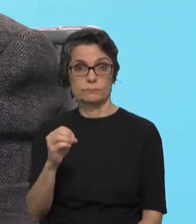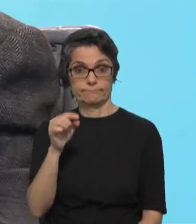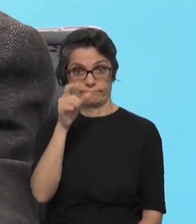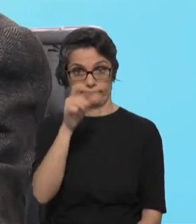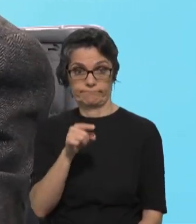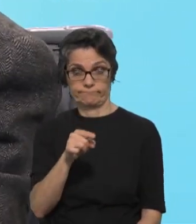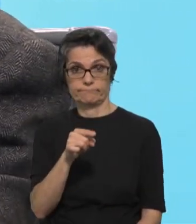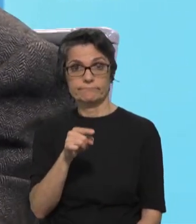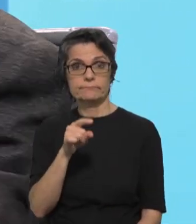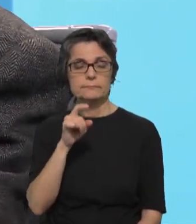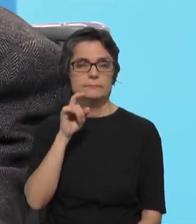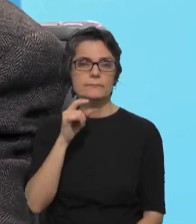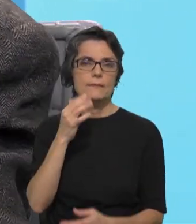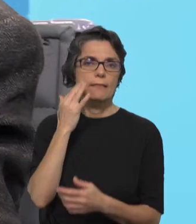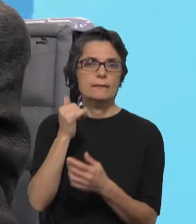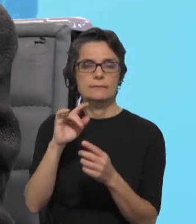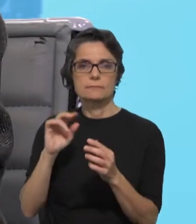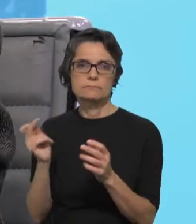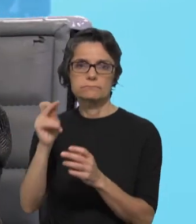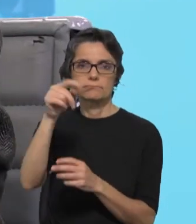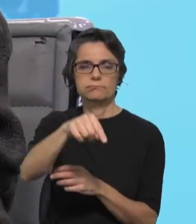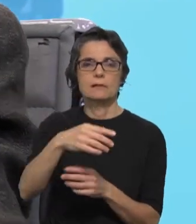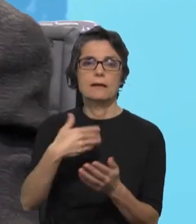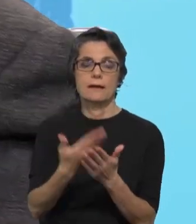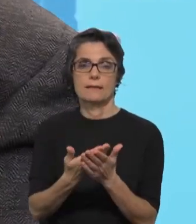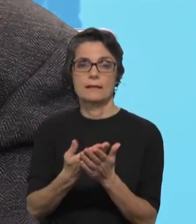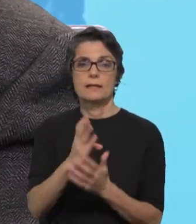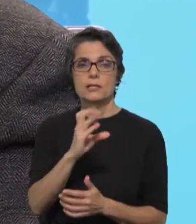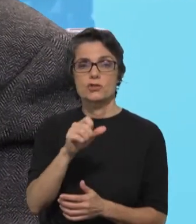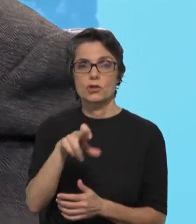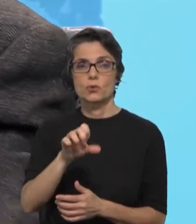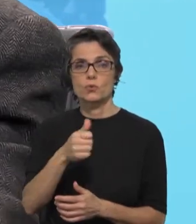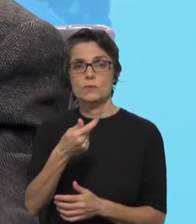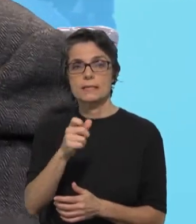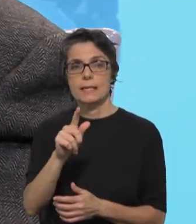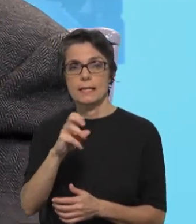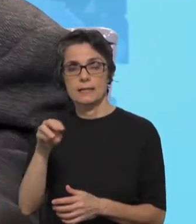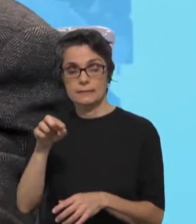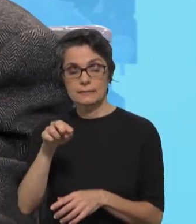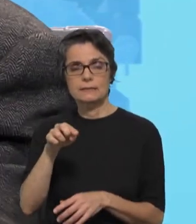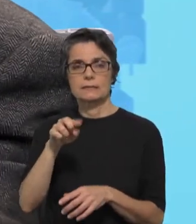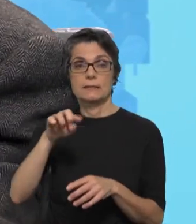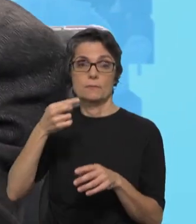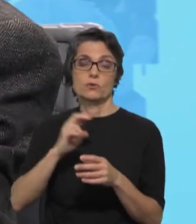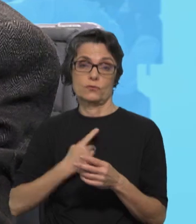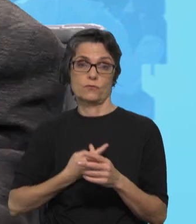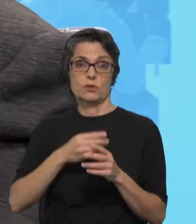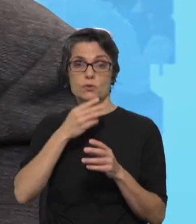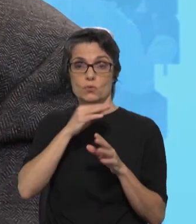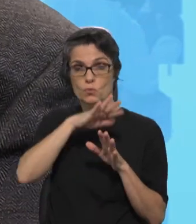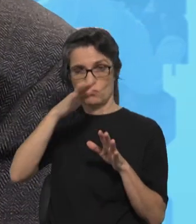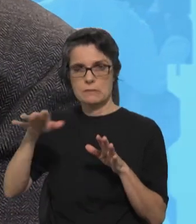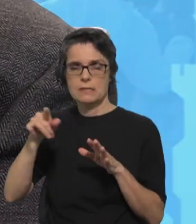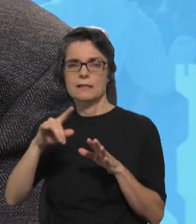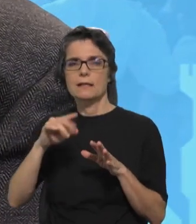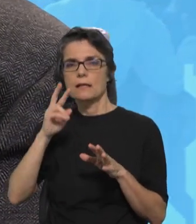procura ir a Jerusalém depois da conversão, 3 anos, em Damasco, lá no deserto. Depois procura ir